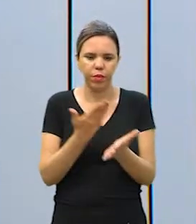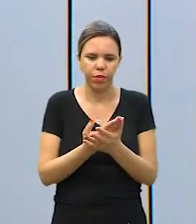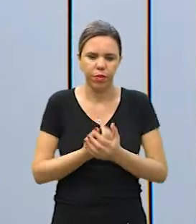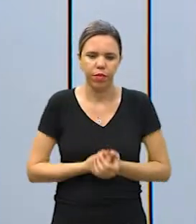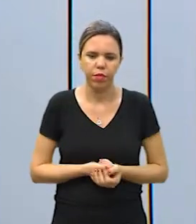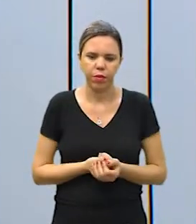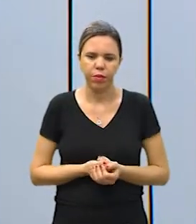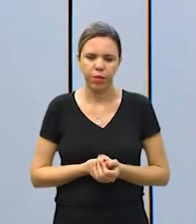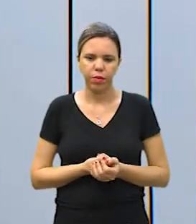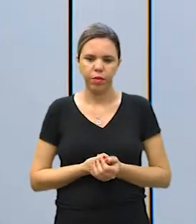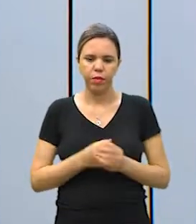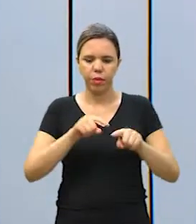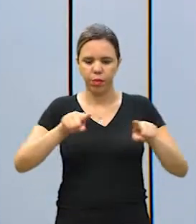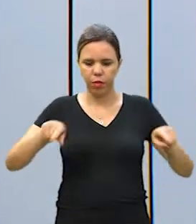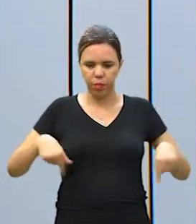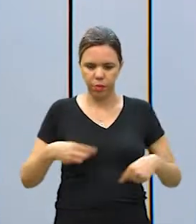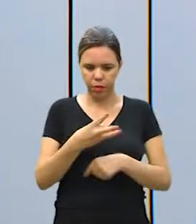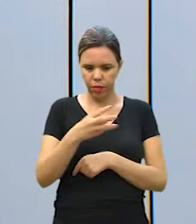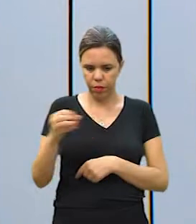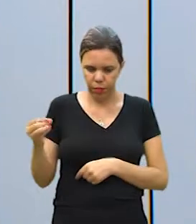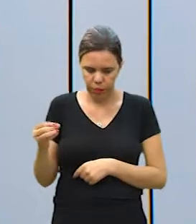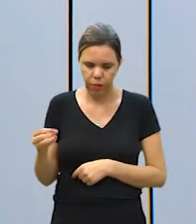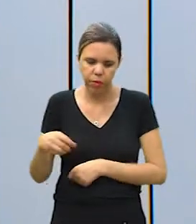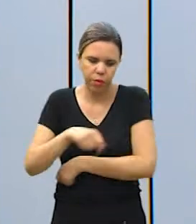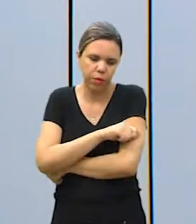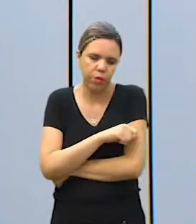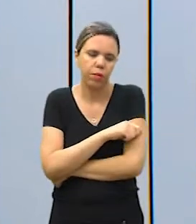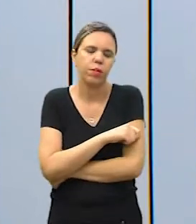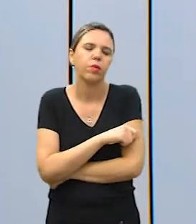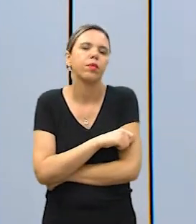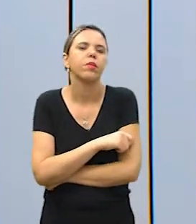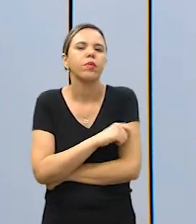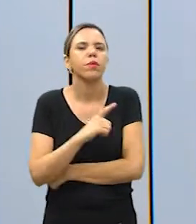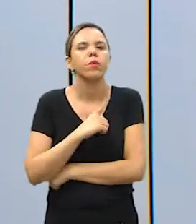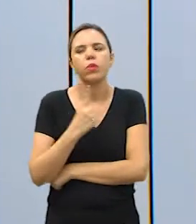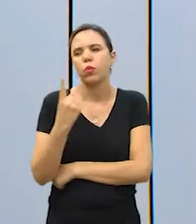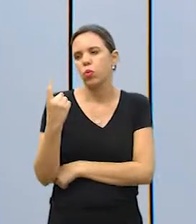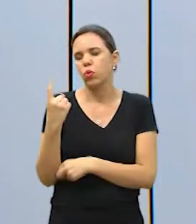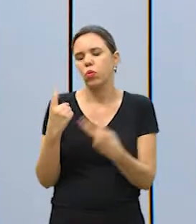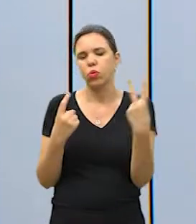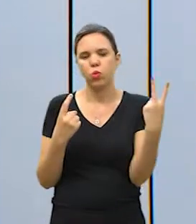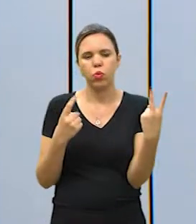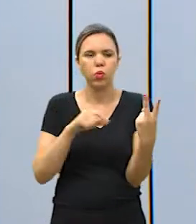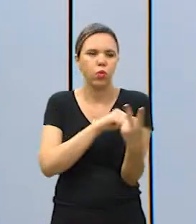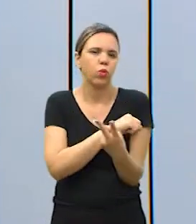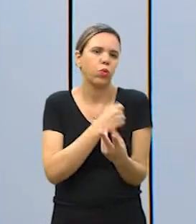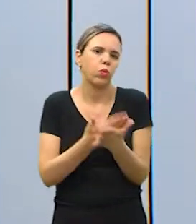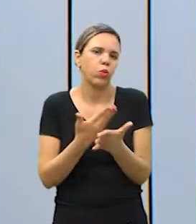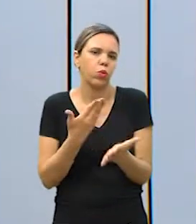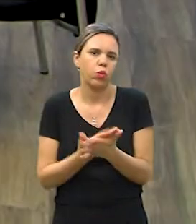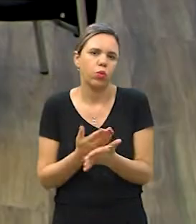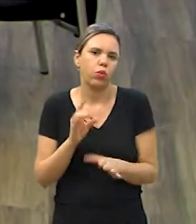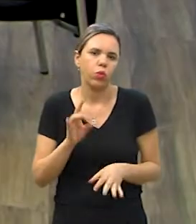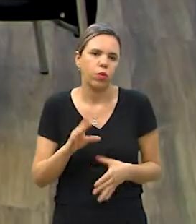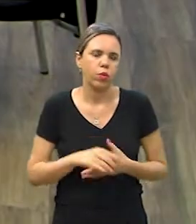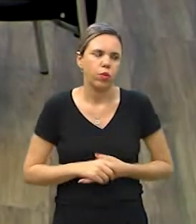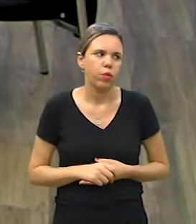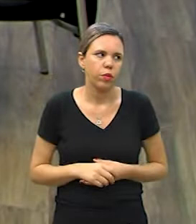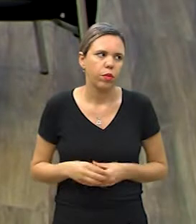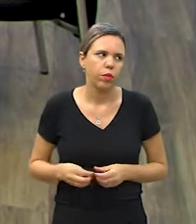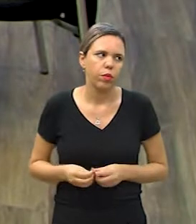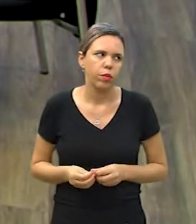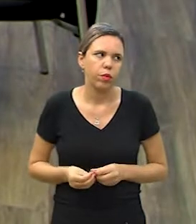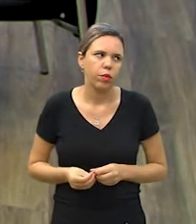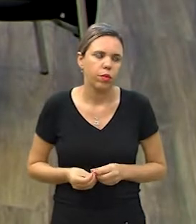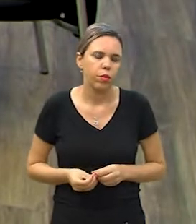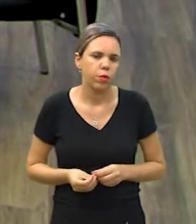aula, né, para uma sala de 30 e poucos alunos, tinha 1, 2 alunos na aula. Então,